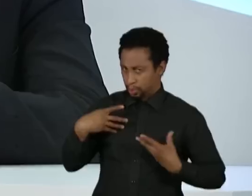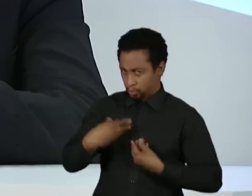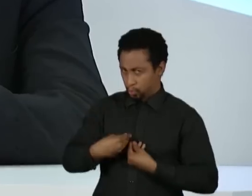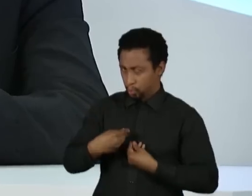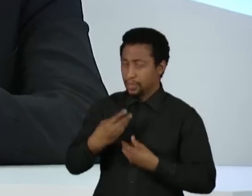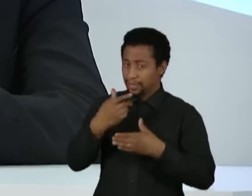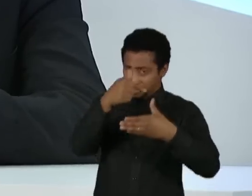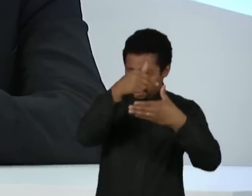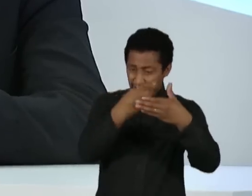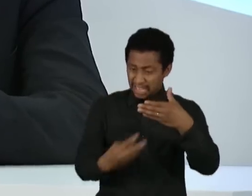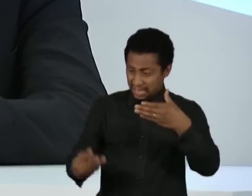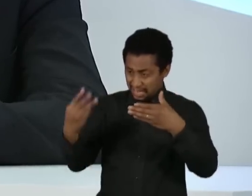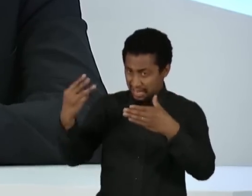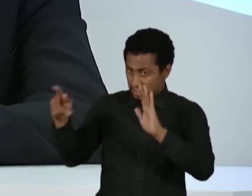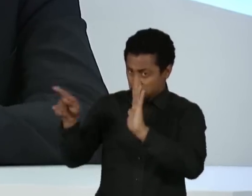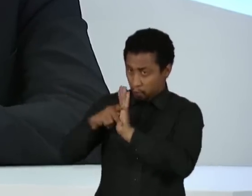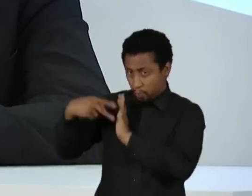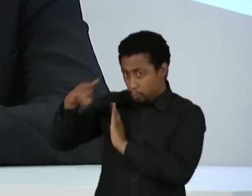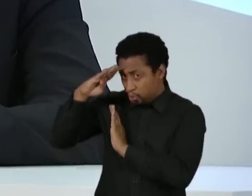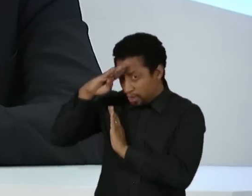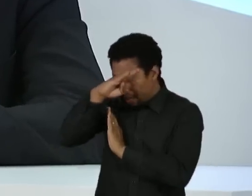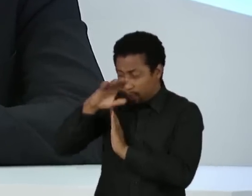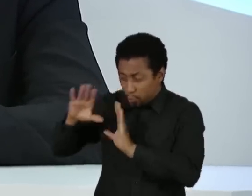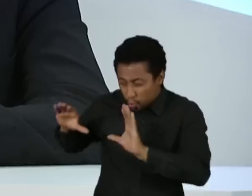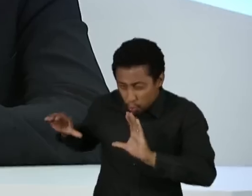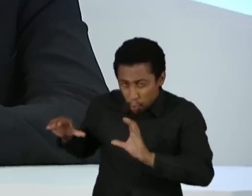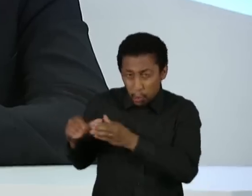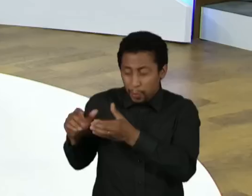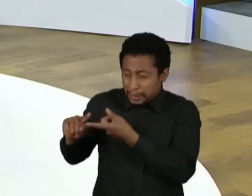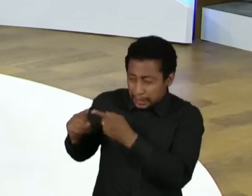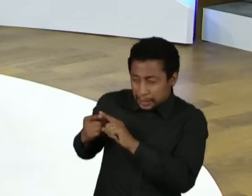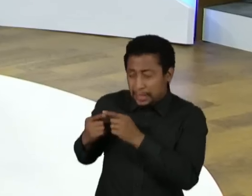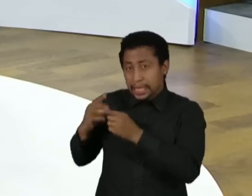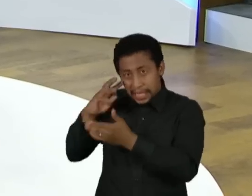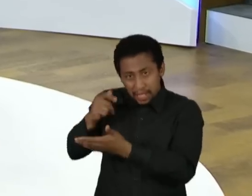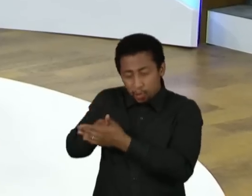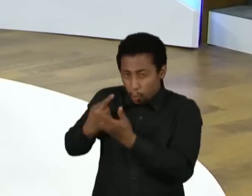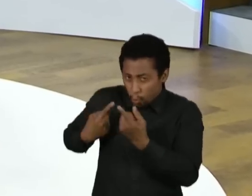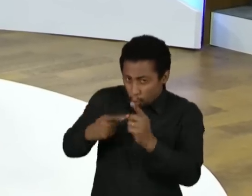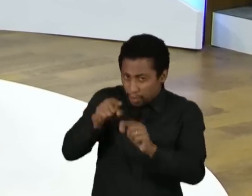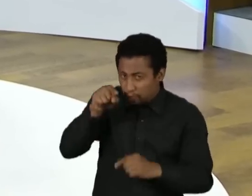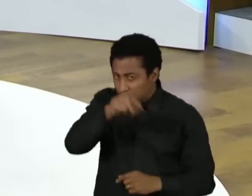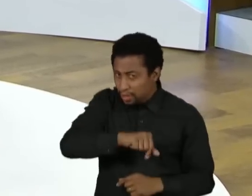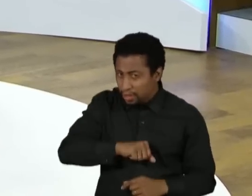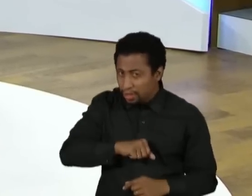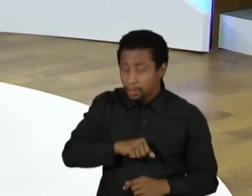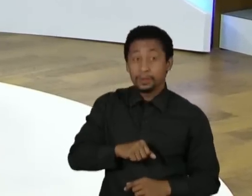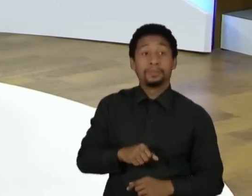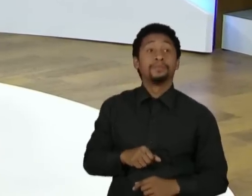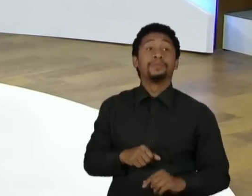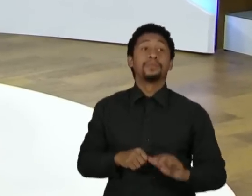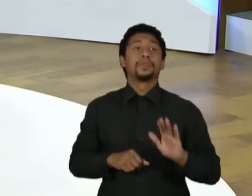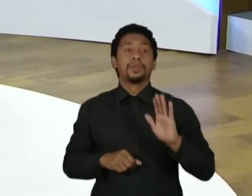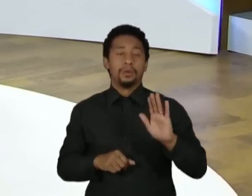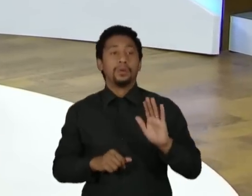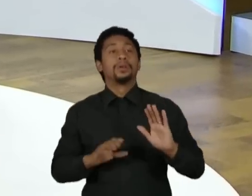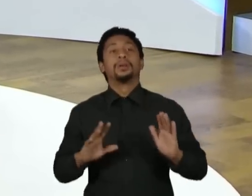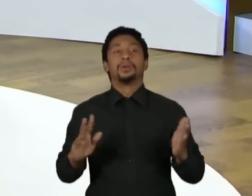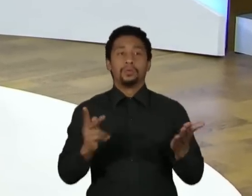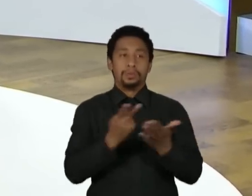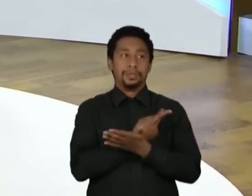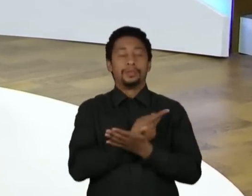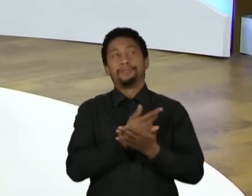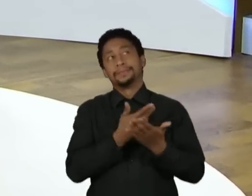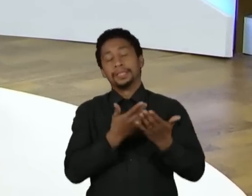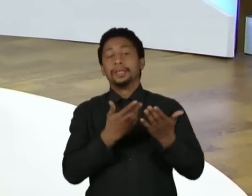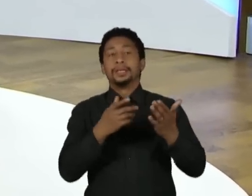num complô para cassar o seu mandato injustamente? Quem analisou essa decisão falou que essa unanimidade foi uma unanimidade